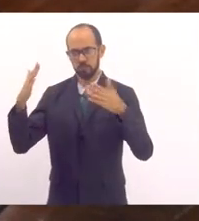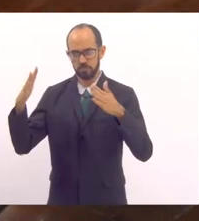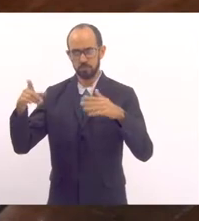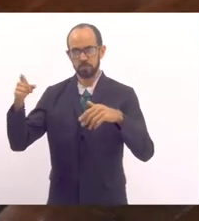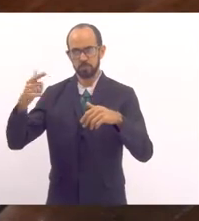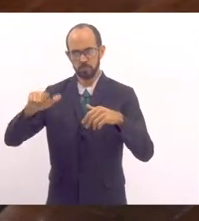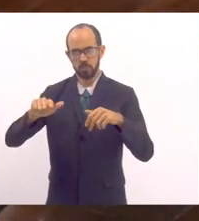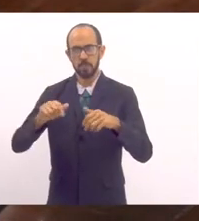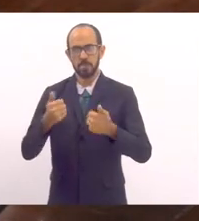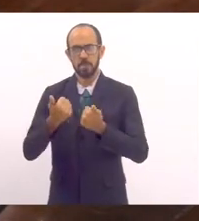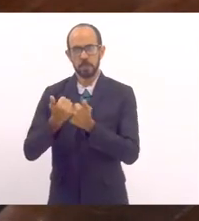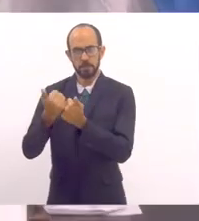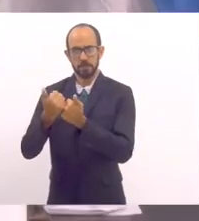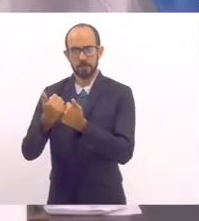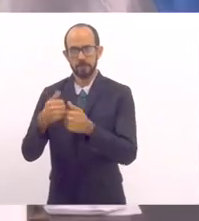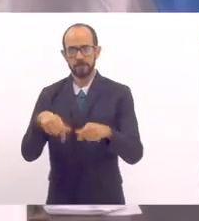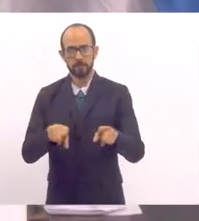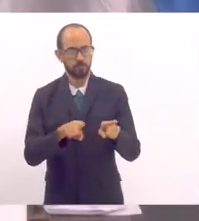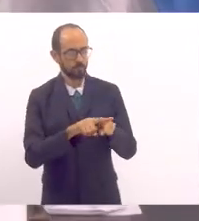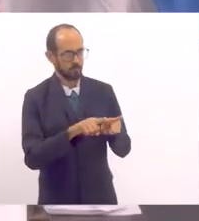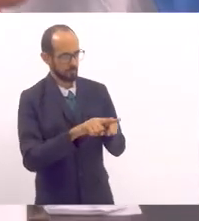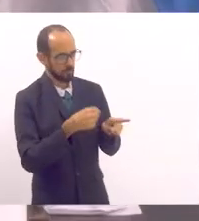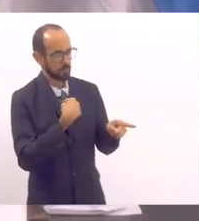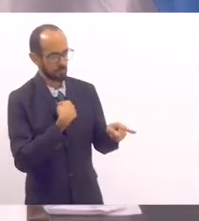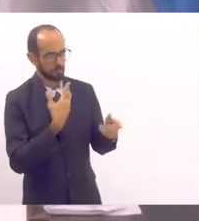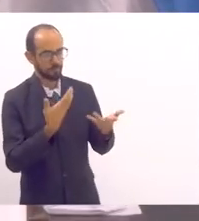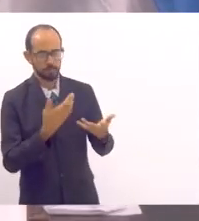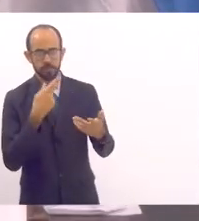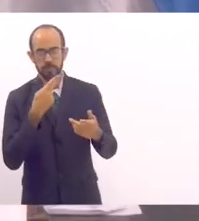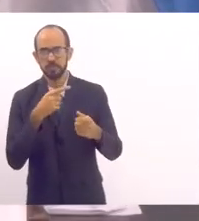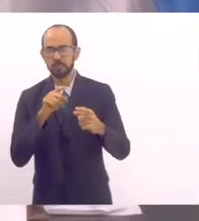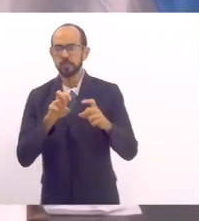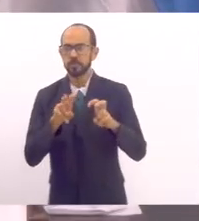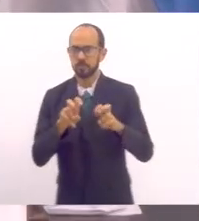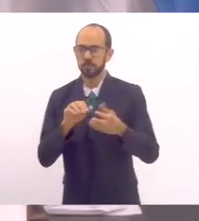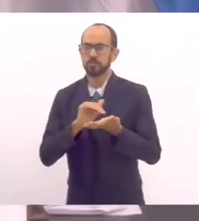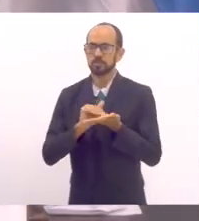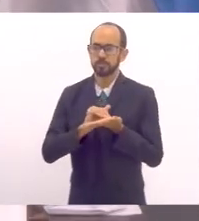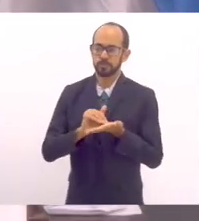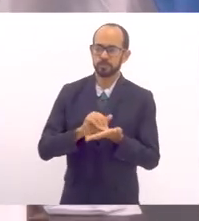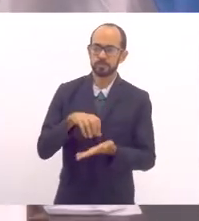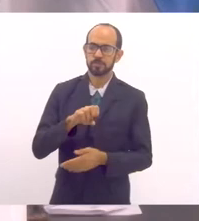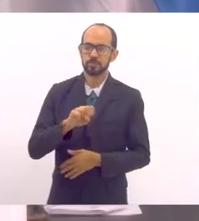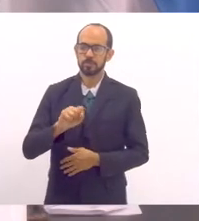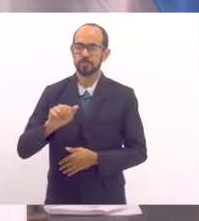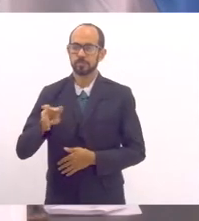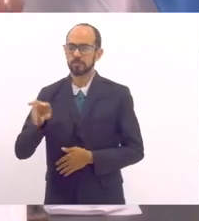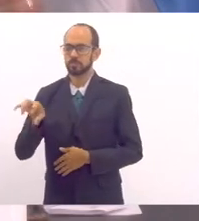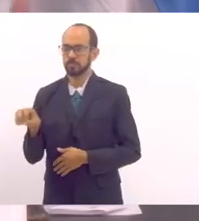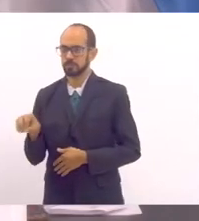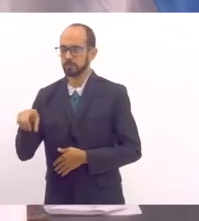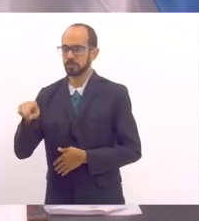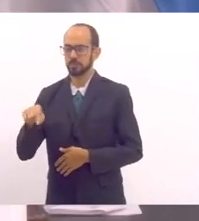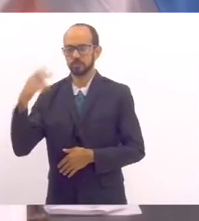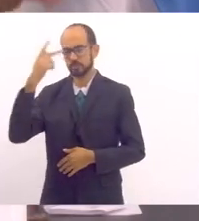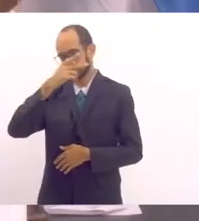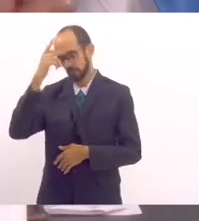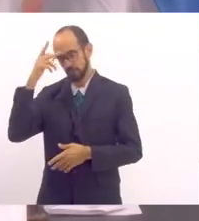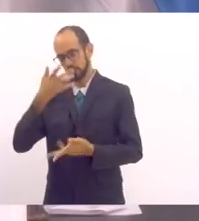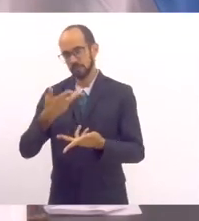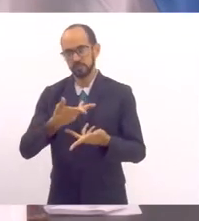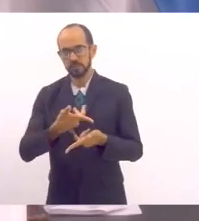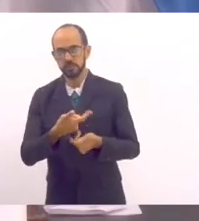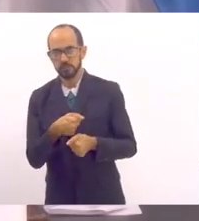lá. Marcos, eu queria também fazer uma deixa na sua fala em relação ao secretário Sávio Neves. É uma pessoa incrível, um